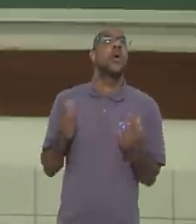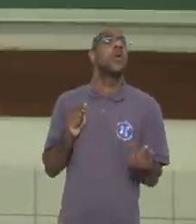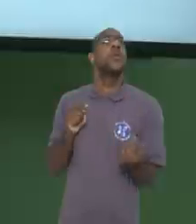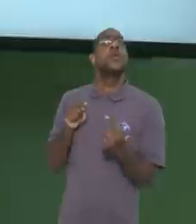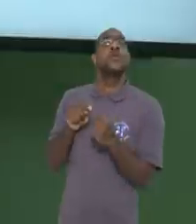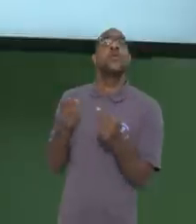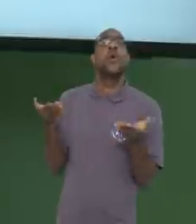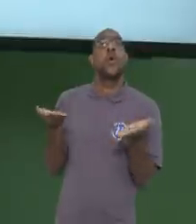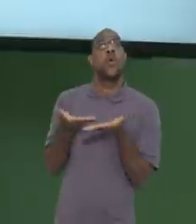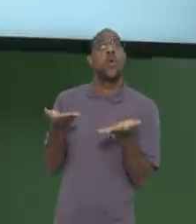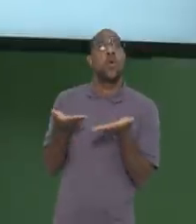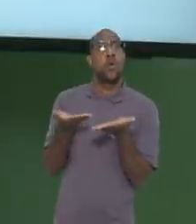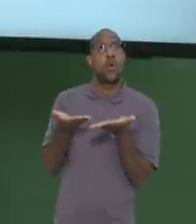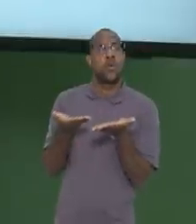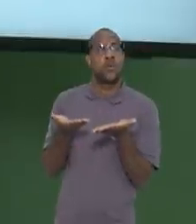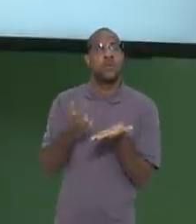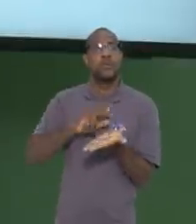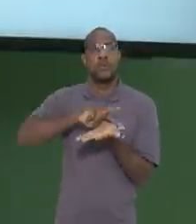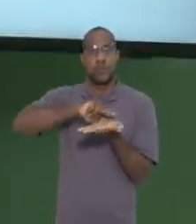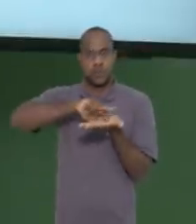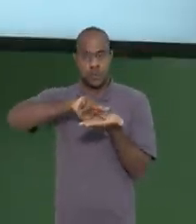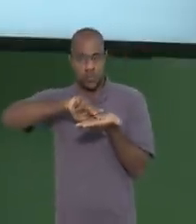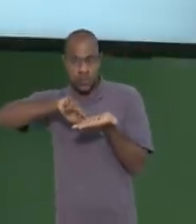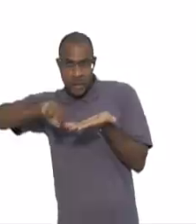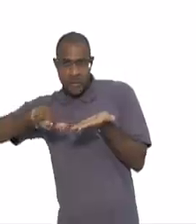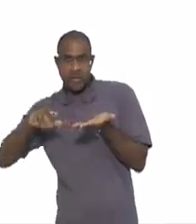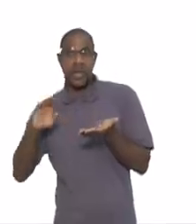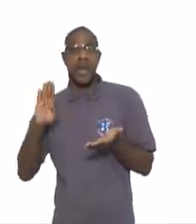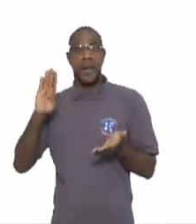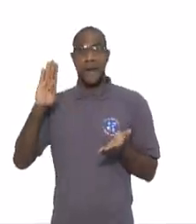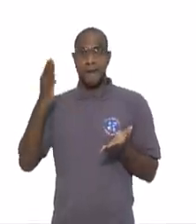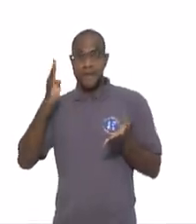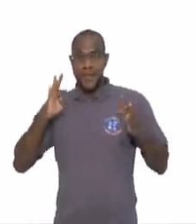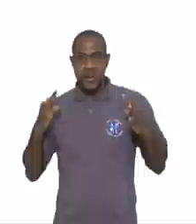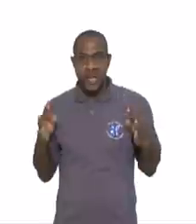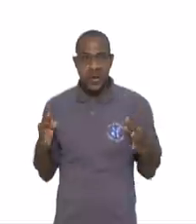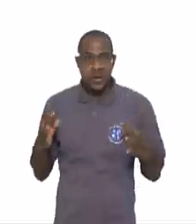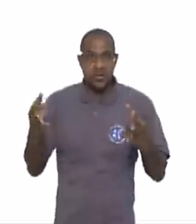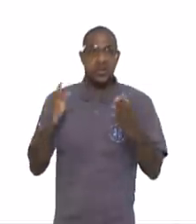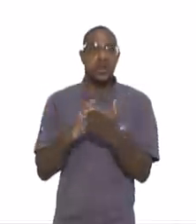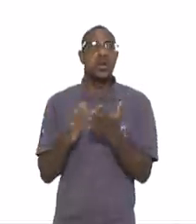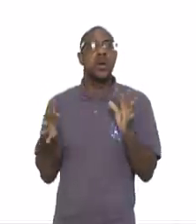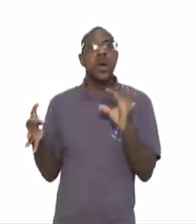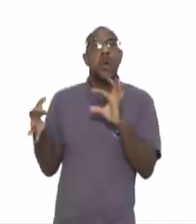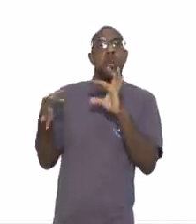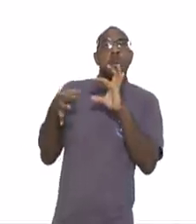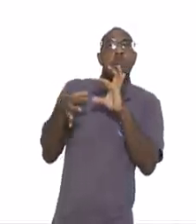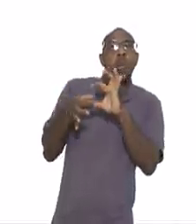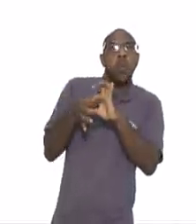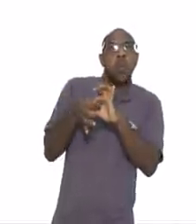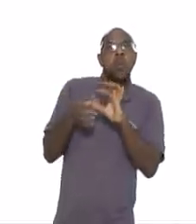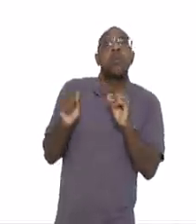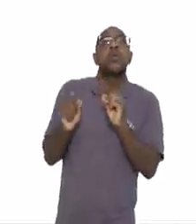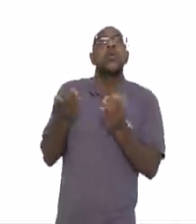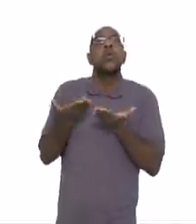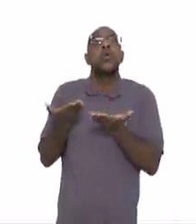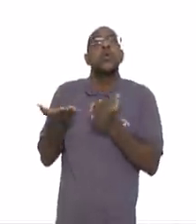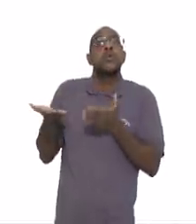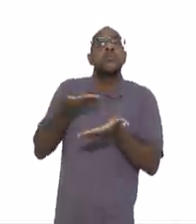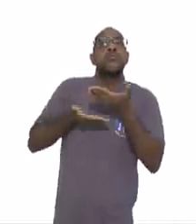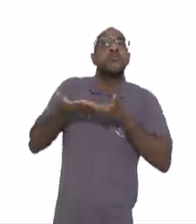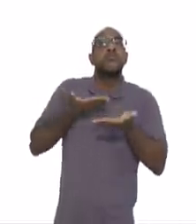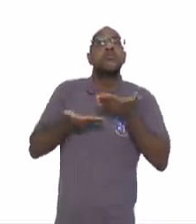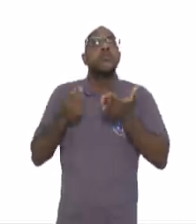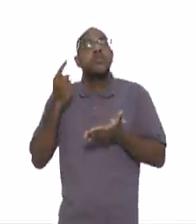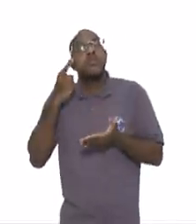objetivos da aula de hoje? Conhecer diferentes biotecnologias, relacionar essas biotecnologias com as situações do dia a dia e ainda